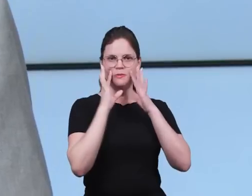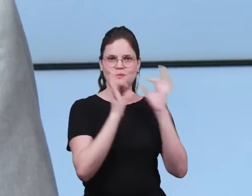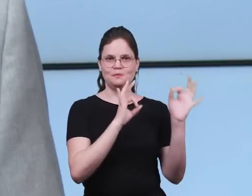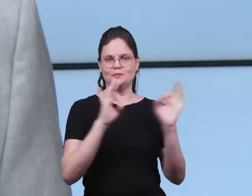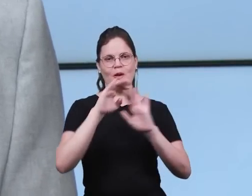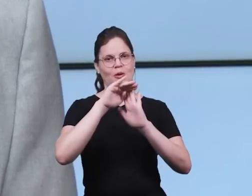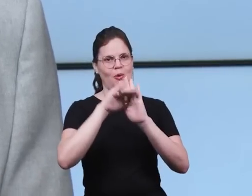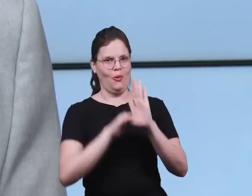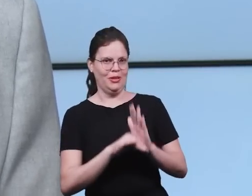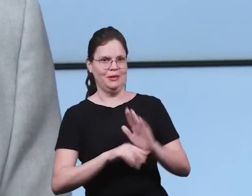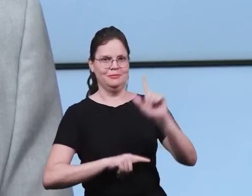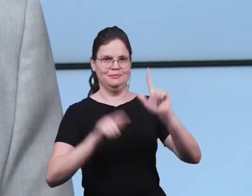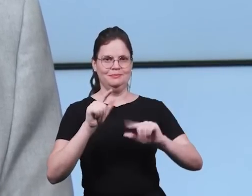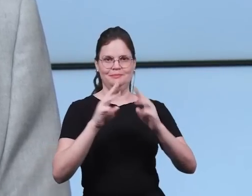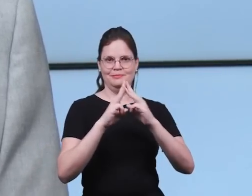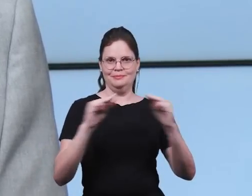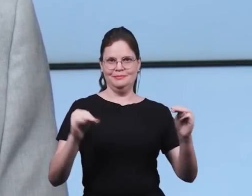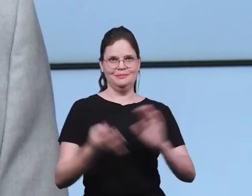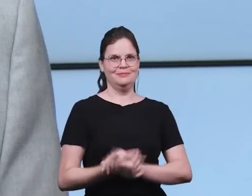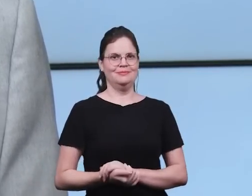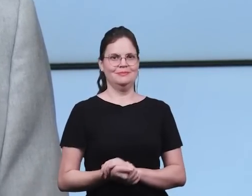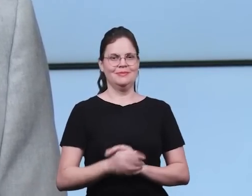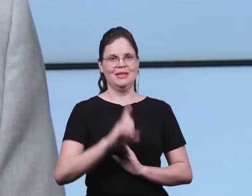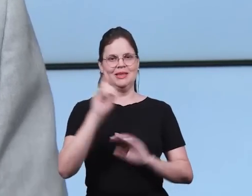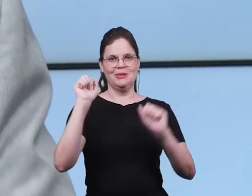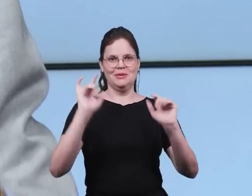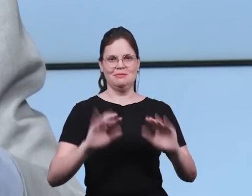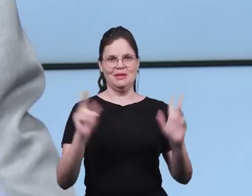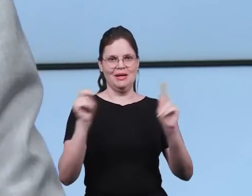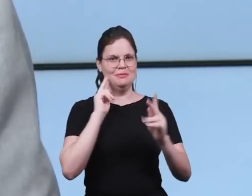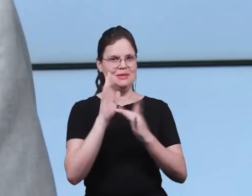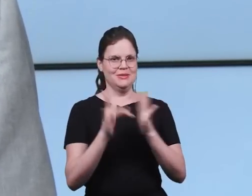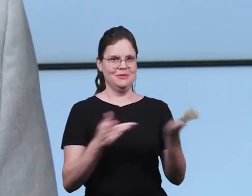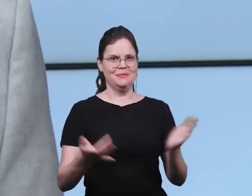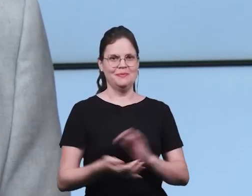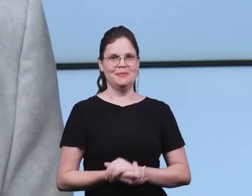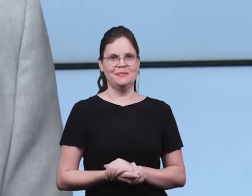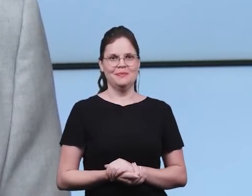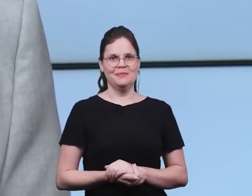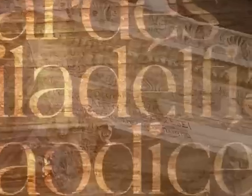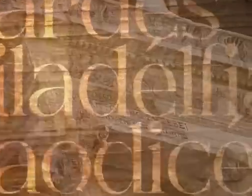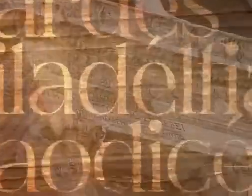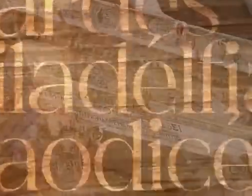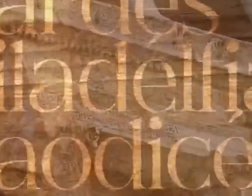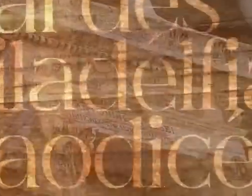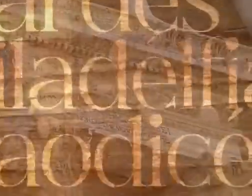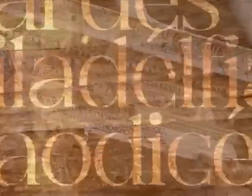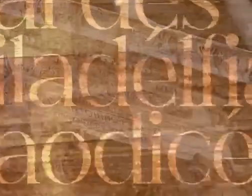acompanhando os conteúdos que estão no nosso canal. Deus abençoe, a paz do Senhor.